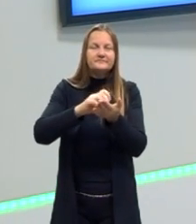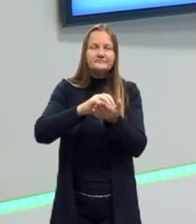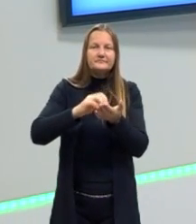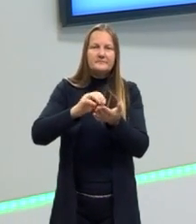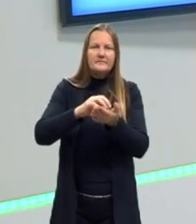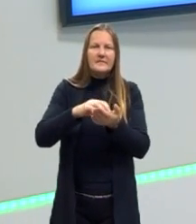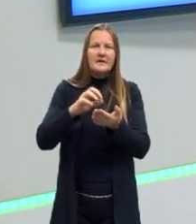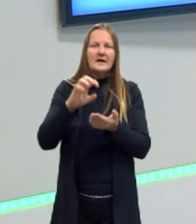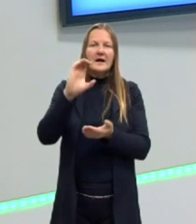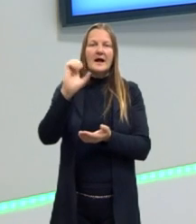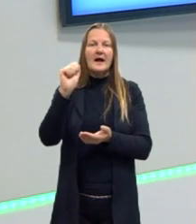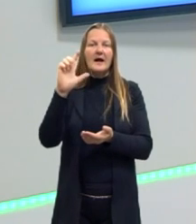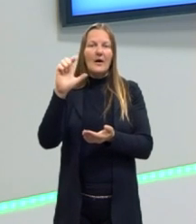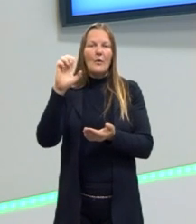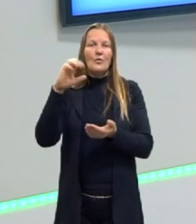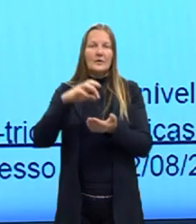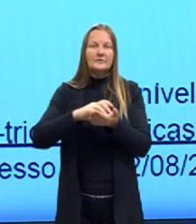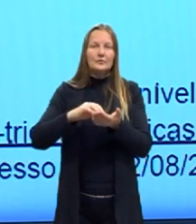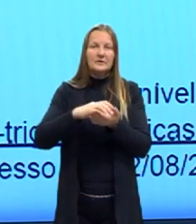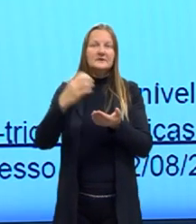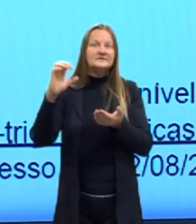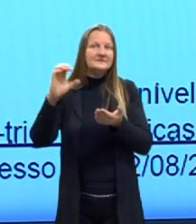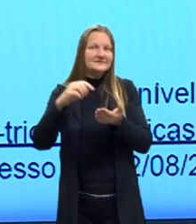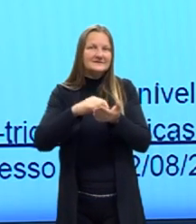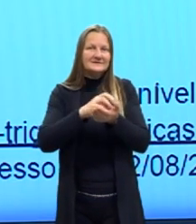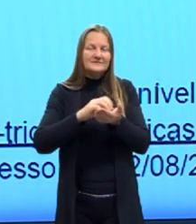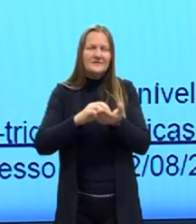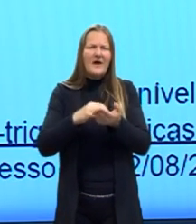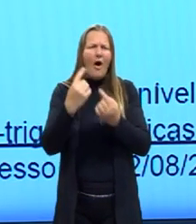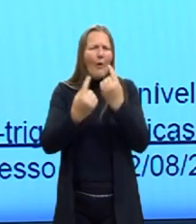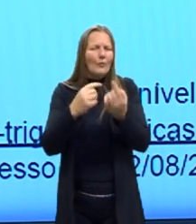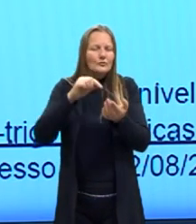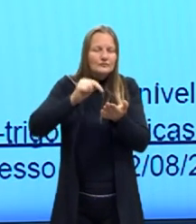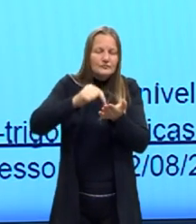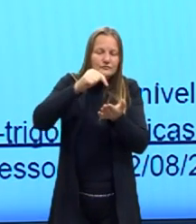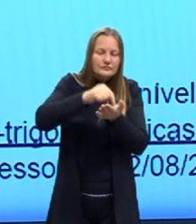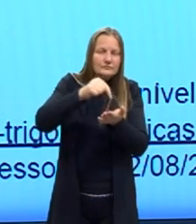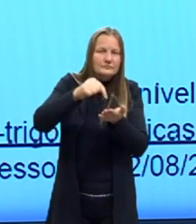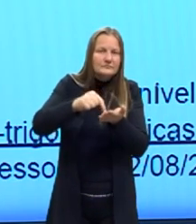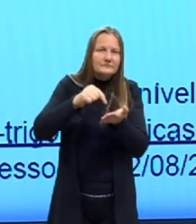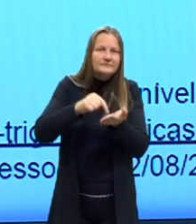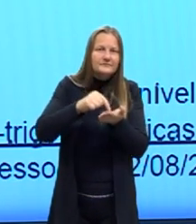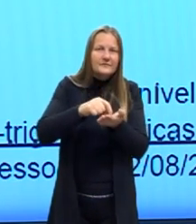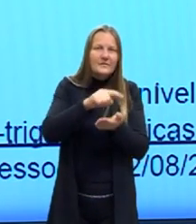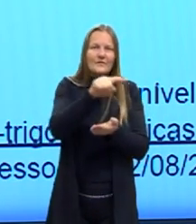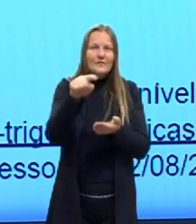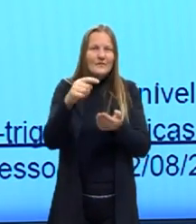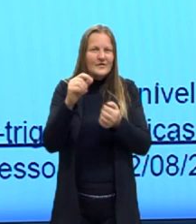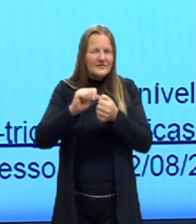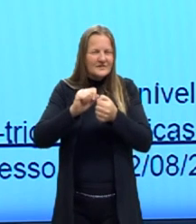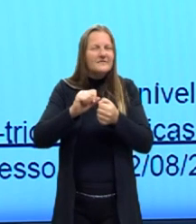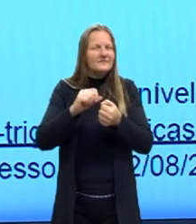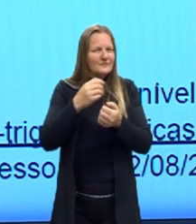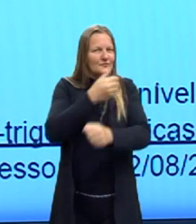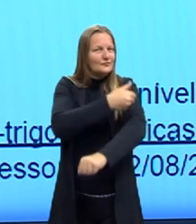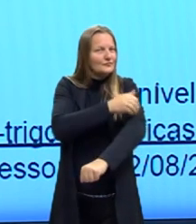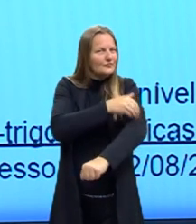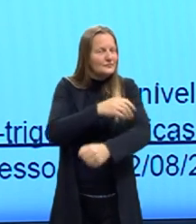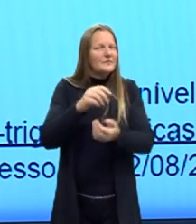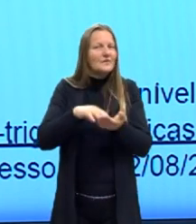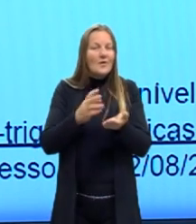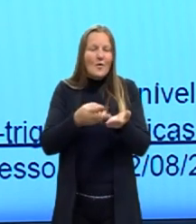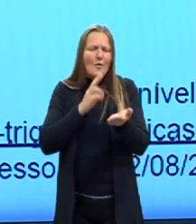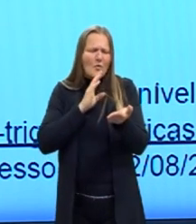uma calculadora científica né E tem ali alguns botõezinhos ali que quem já trabalhou com uma calculadora científica vai